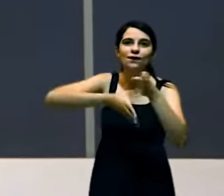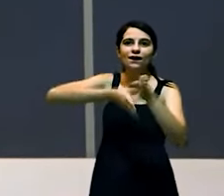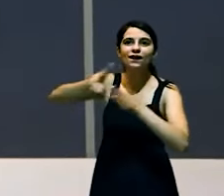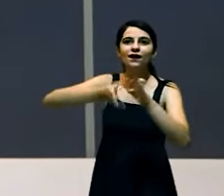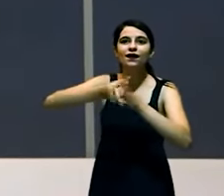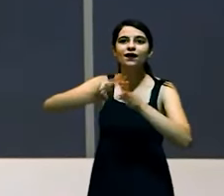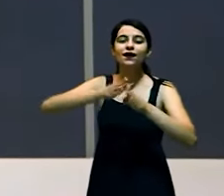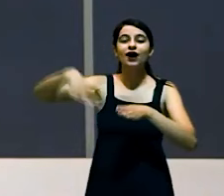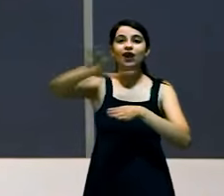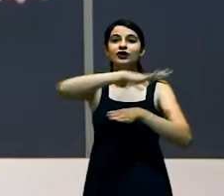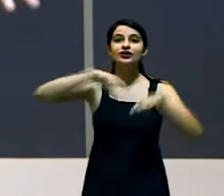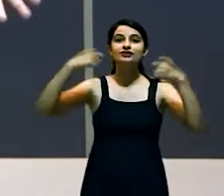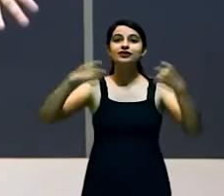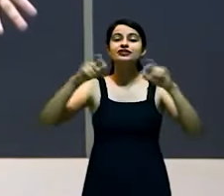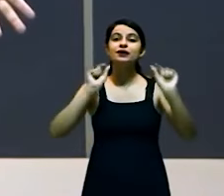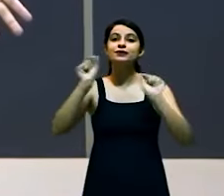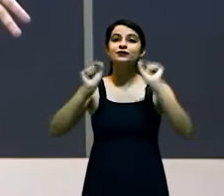porque senão é em vão o que você está fazendo.